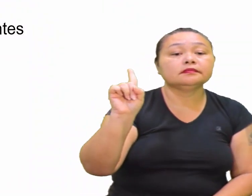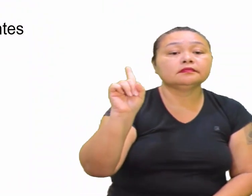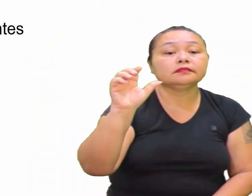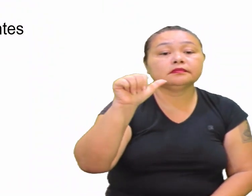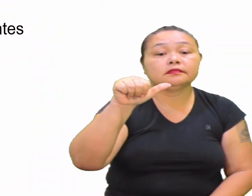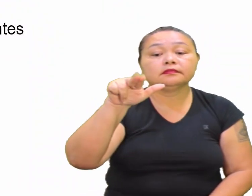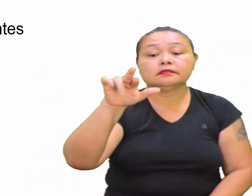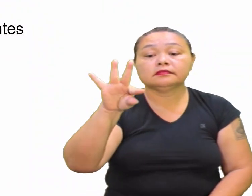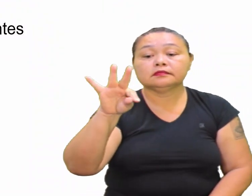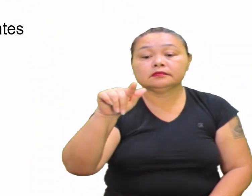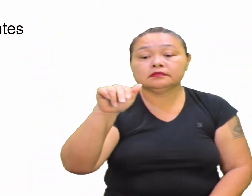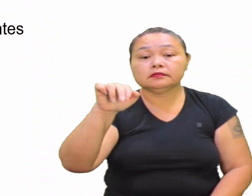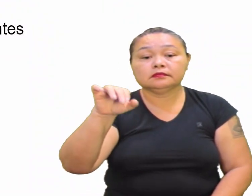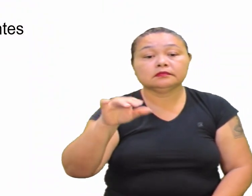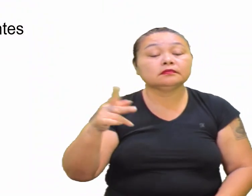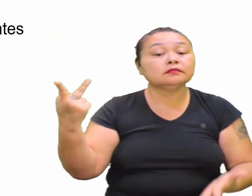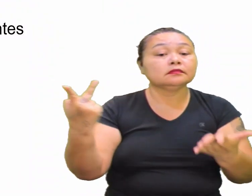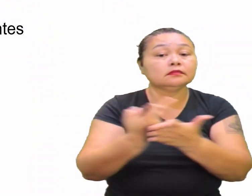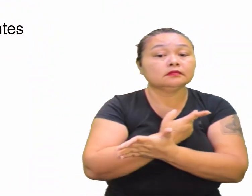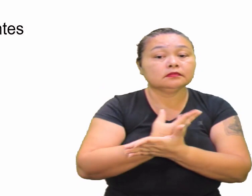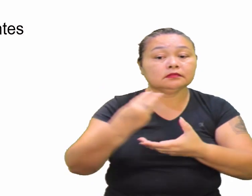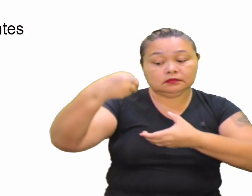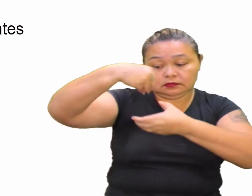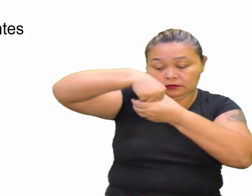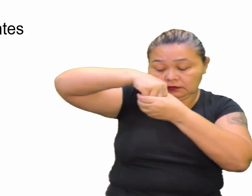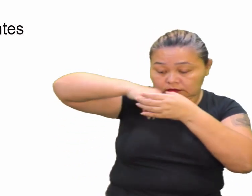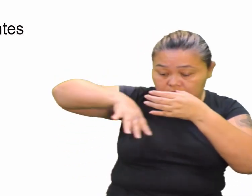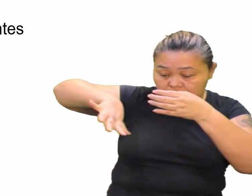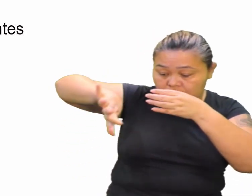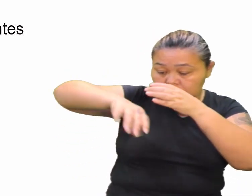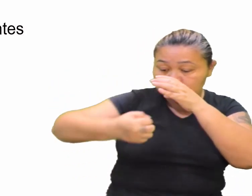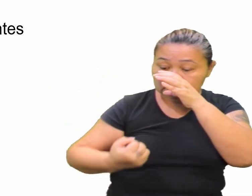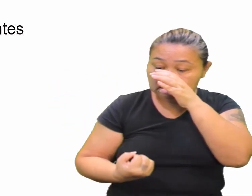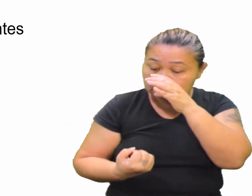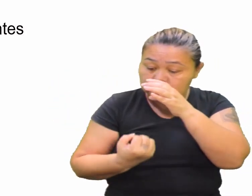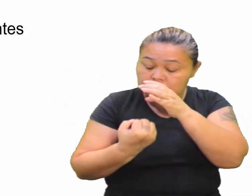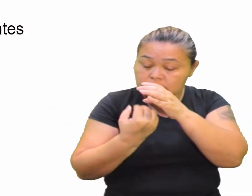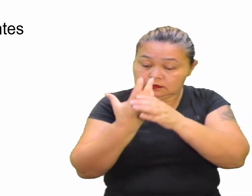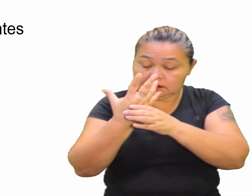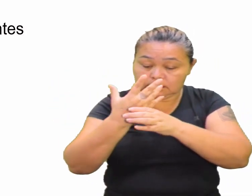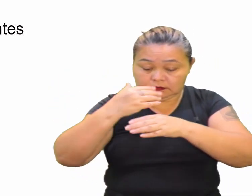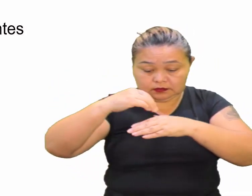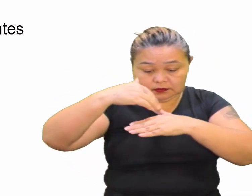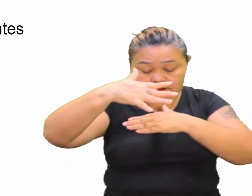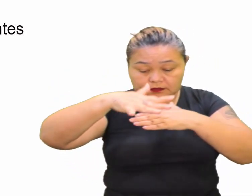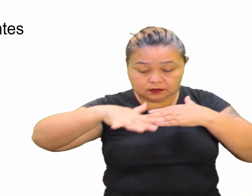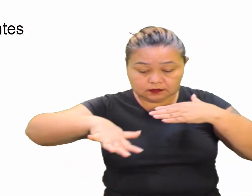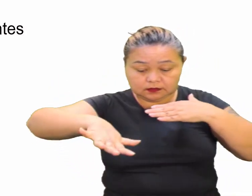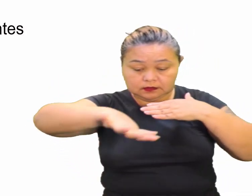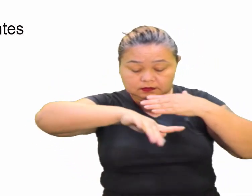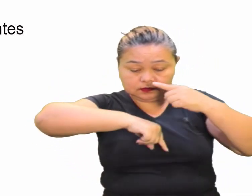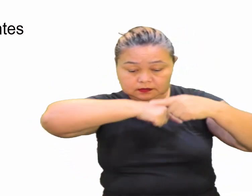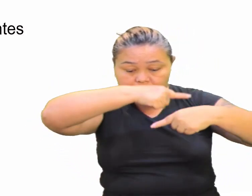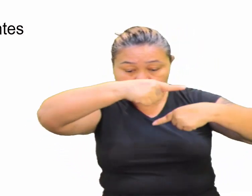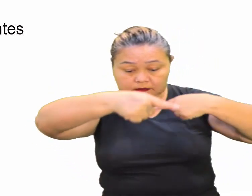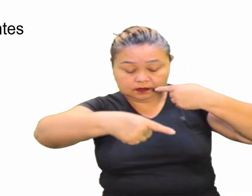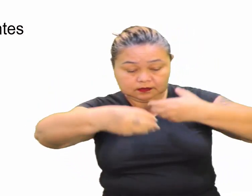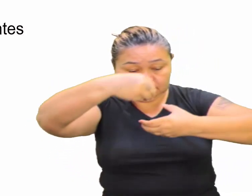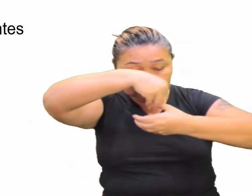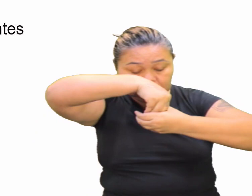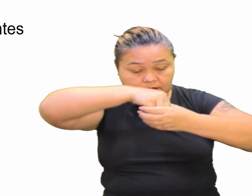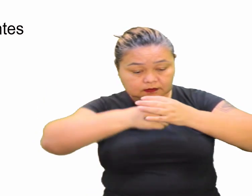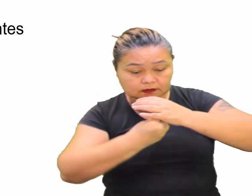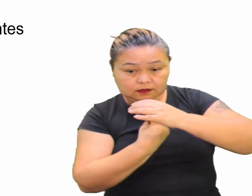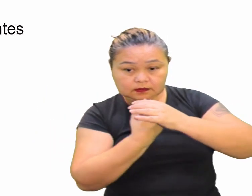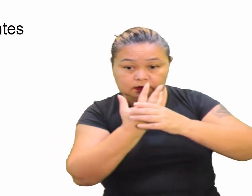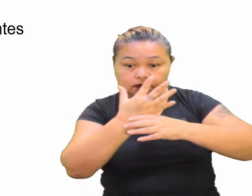autogênica ocorre em ambientes recém-criados, geralmente decorrentes de processos biológicos internos